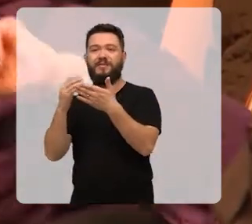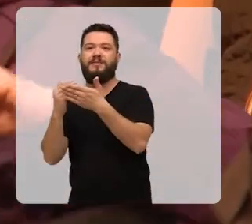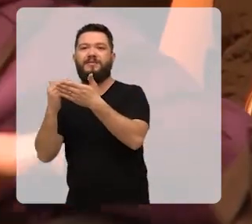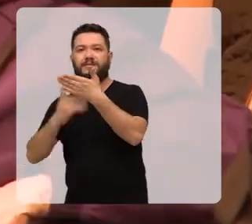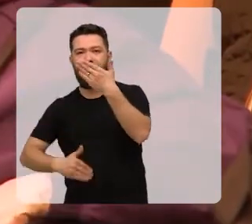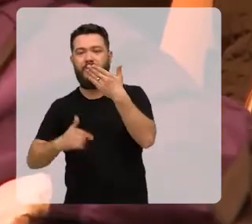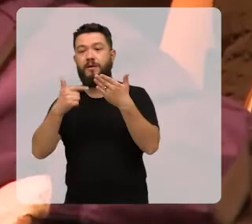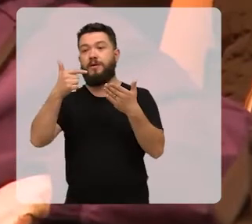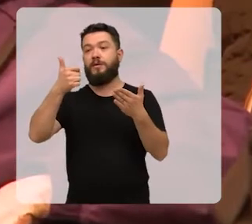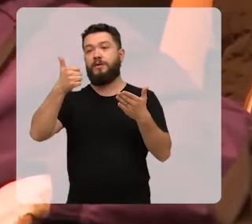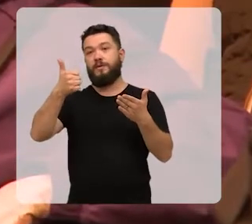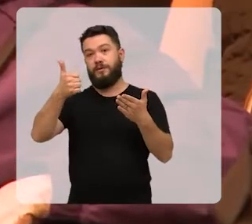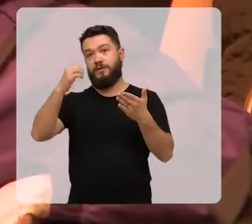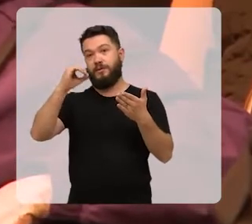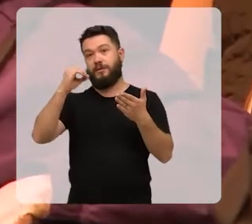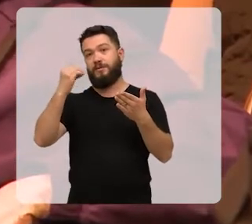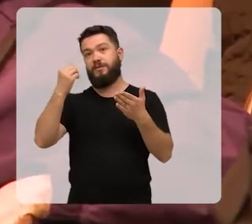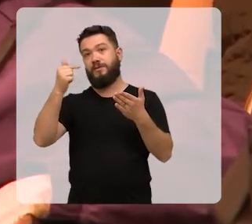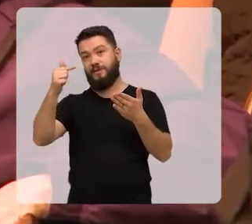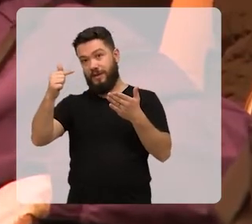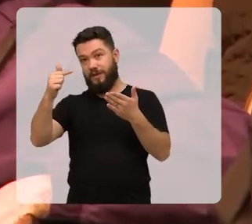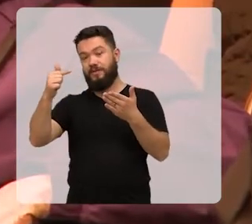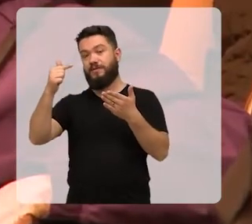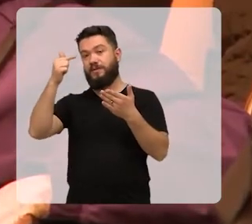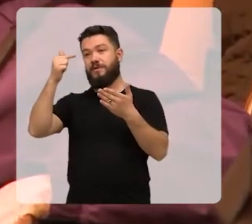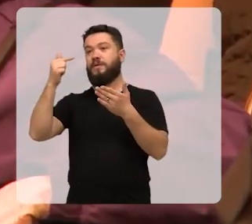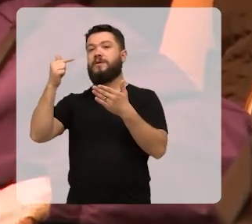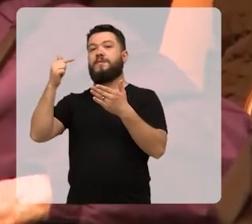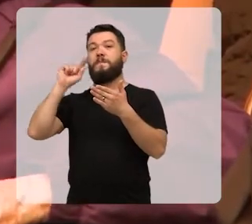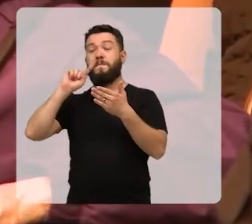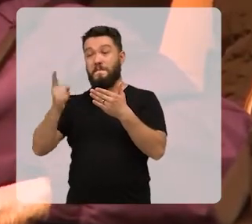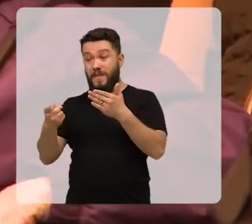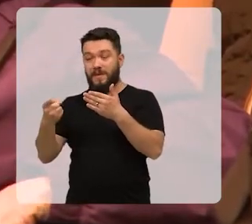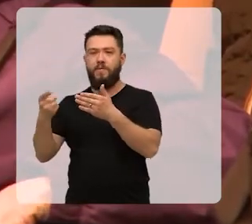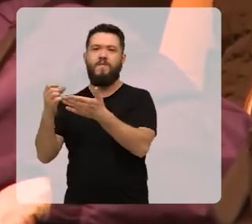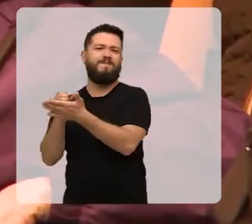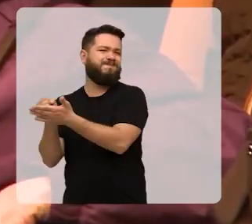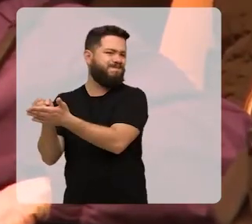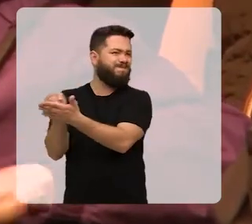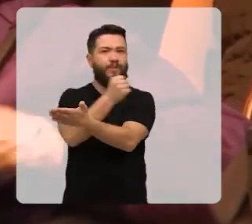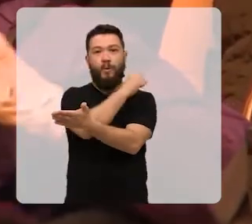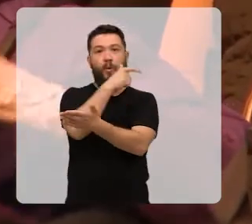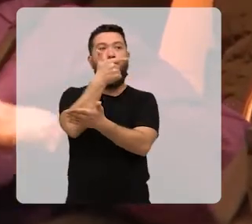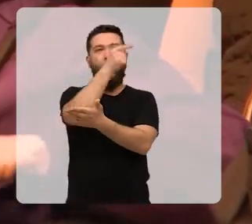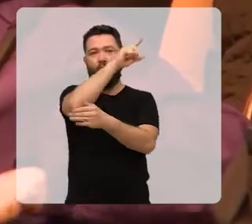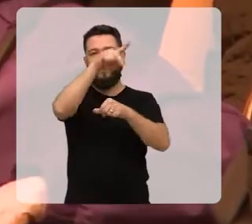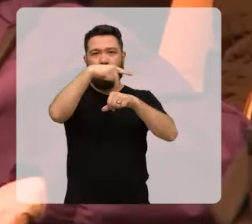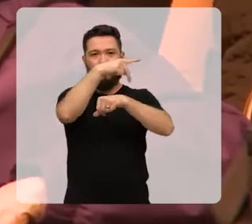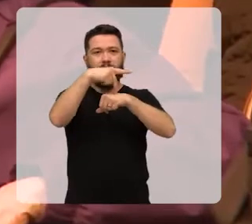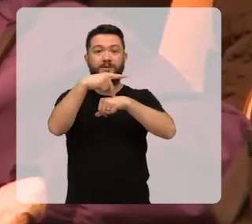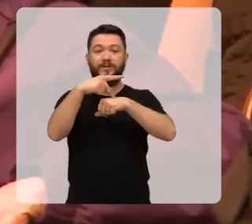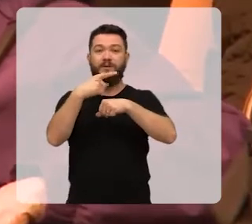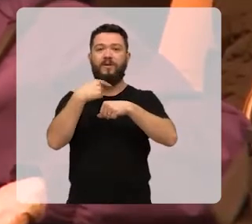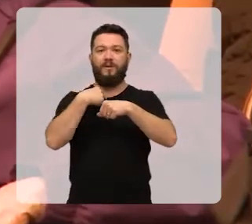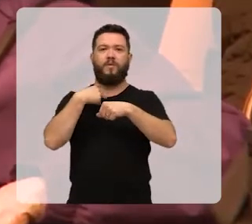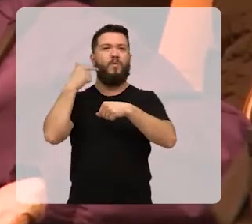5 mil 540 voltaram eu sou uma dessas